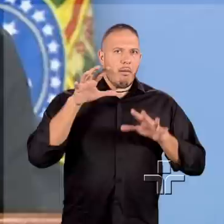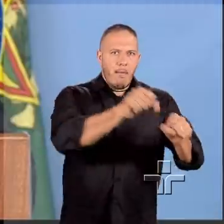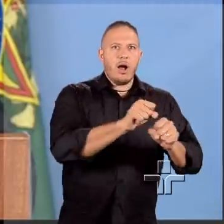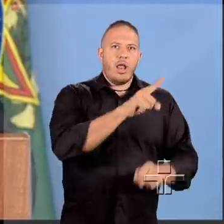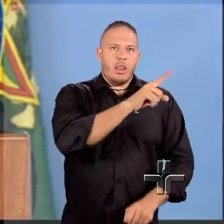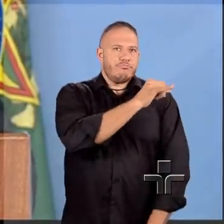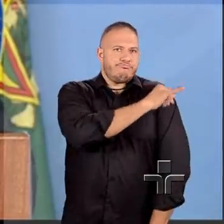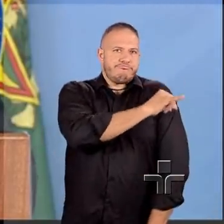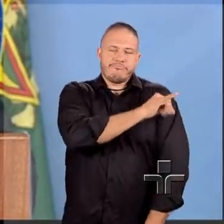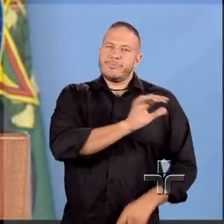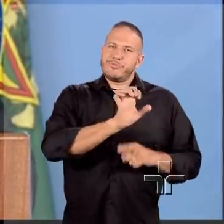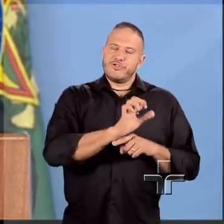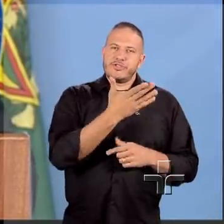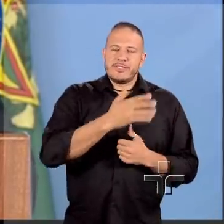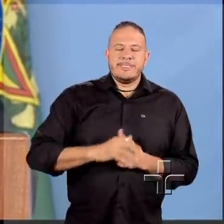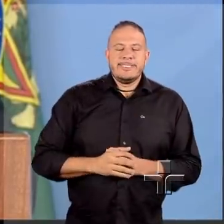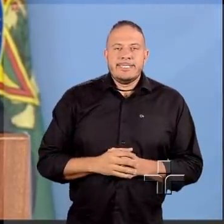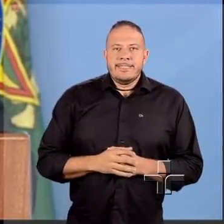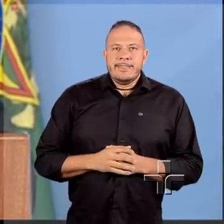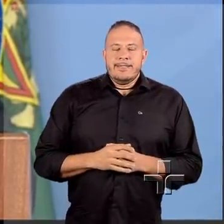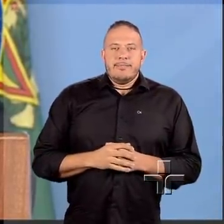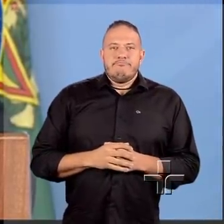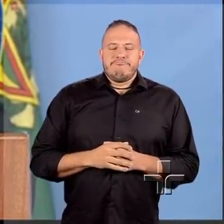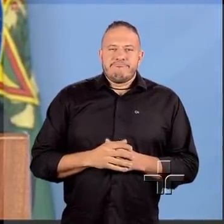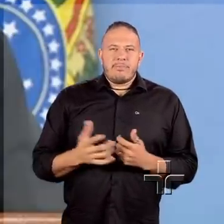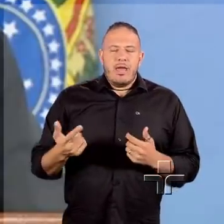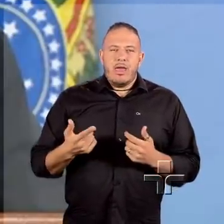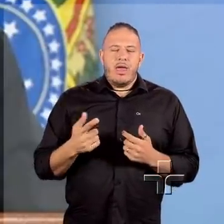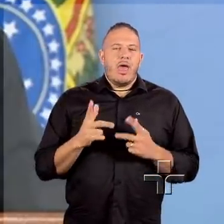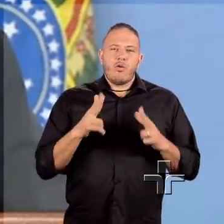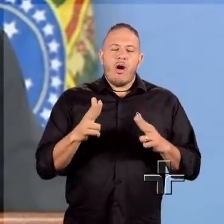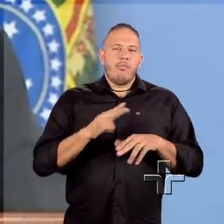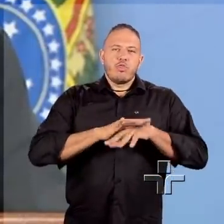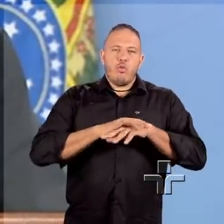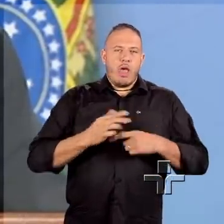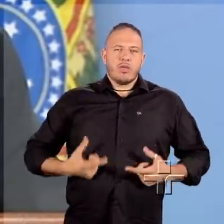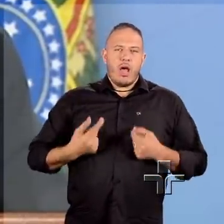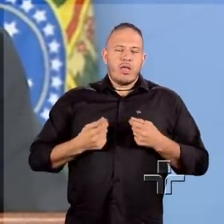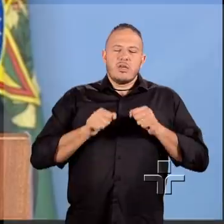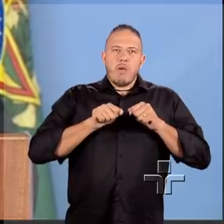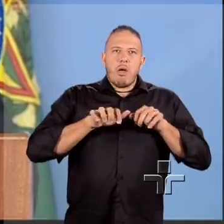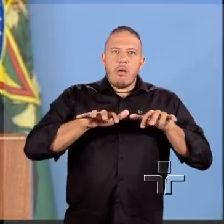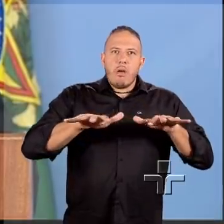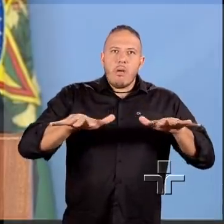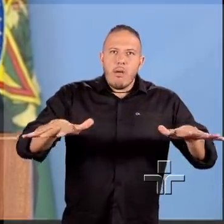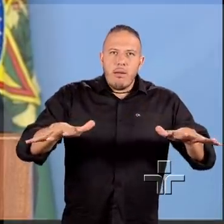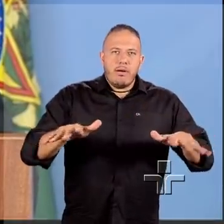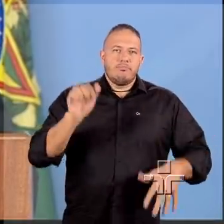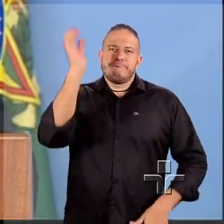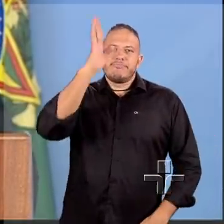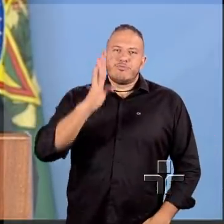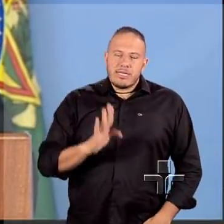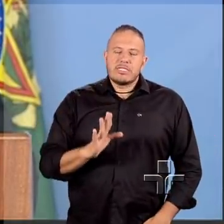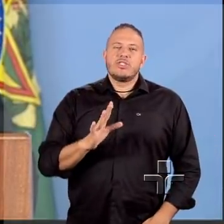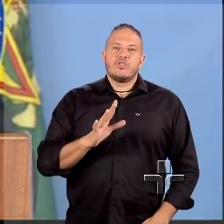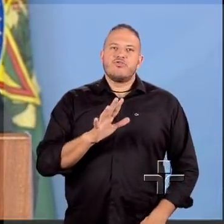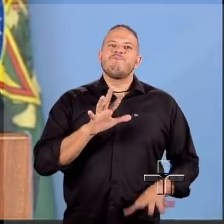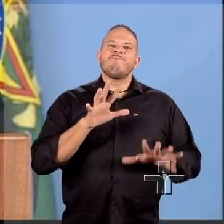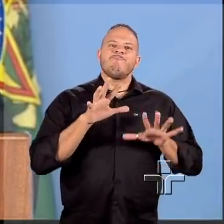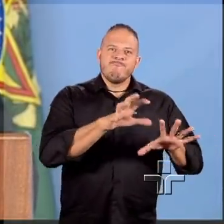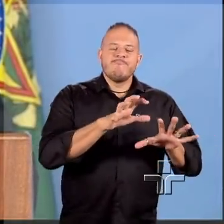Janeiro. É uma metástase que se espalha pelo país e ameaça